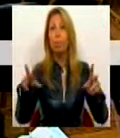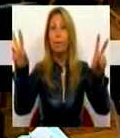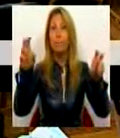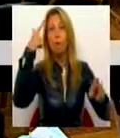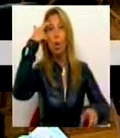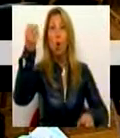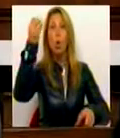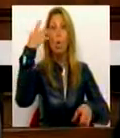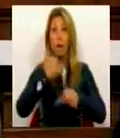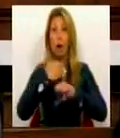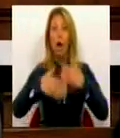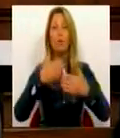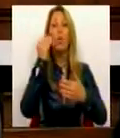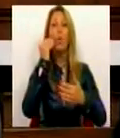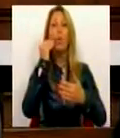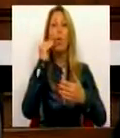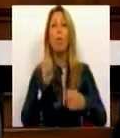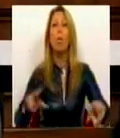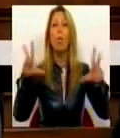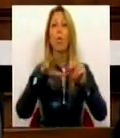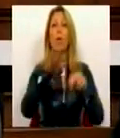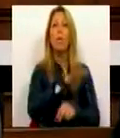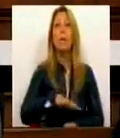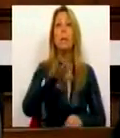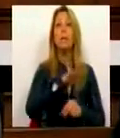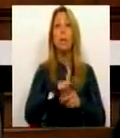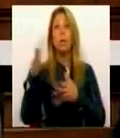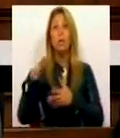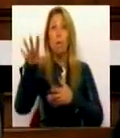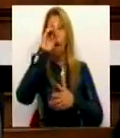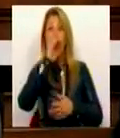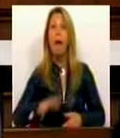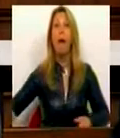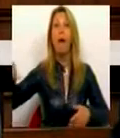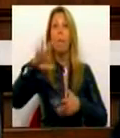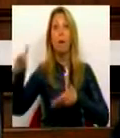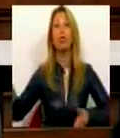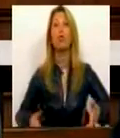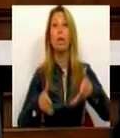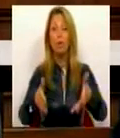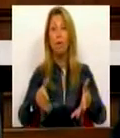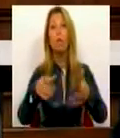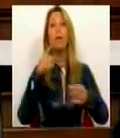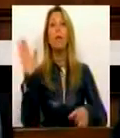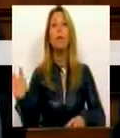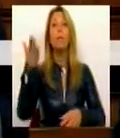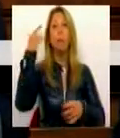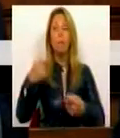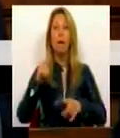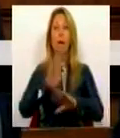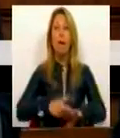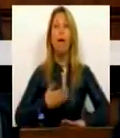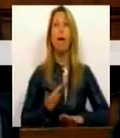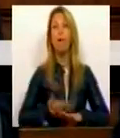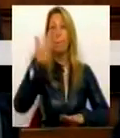ação o novo quadro e ambiente estratégico e, sobretudo, para ter uma capacidade reforçada para